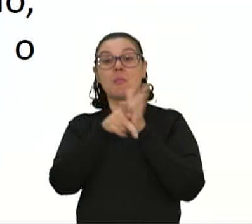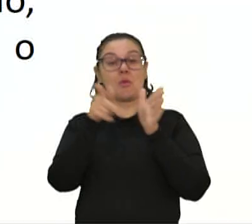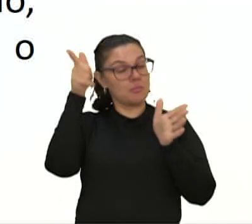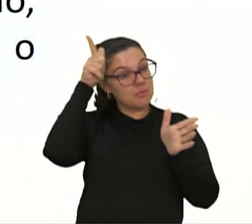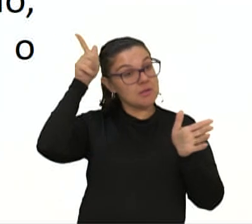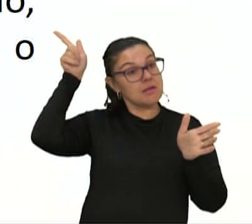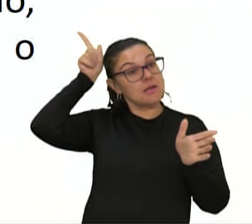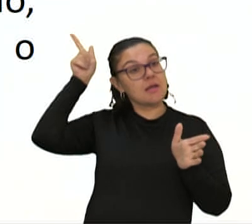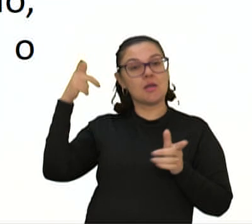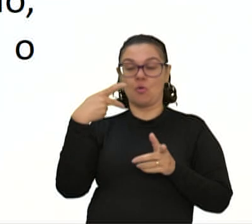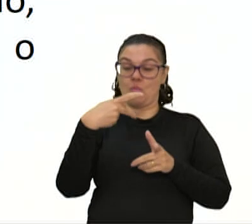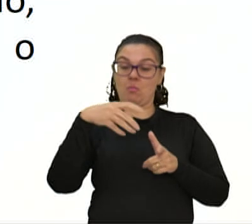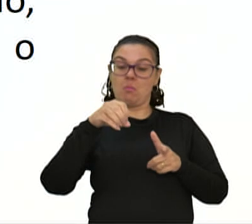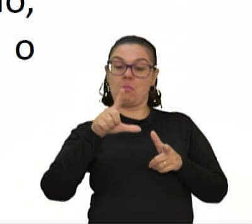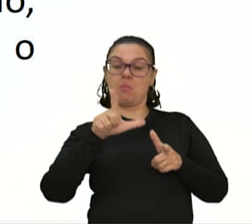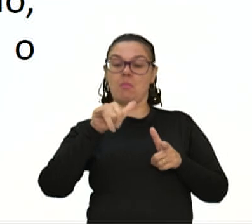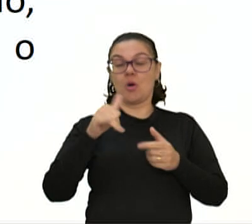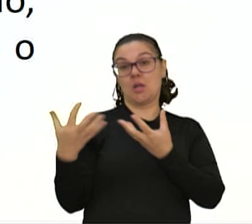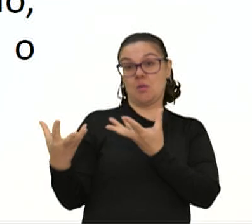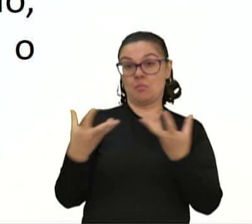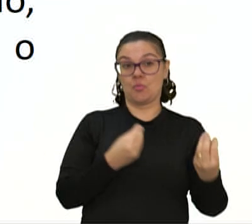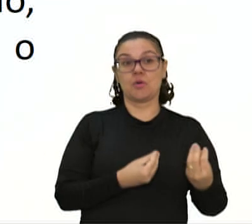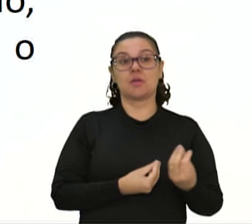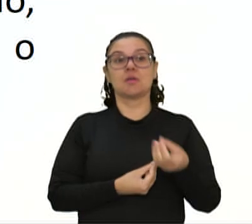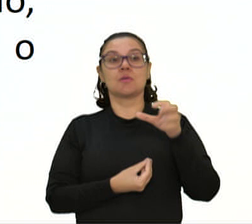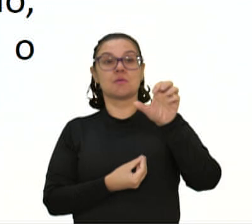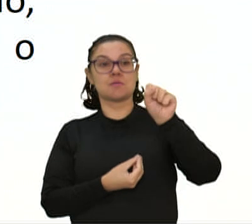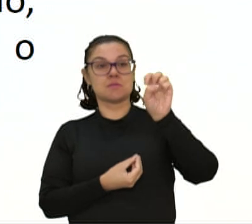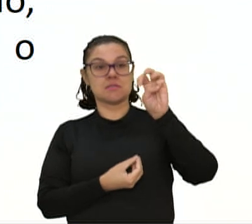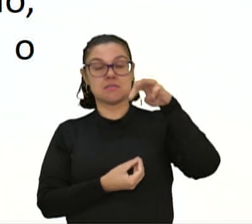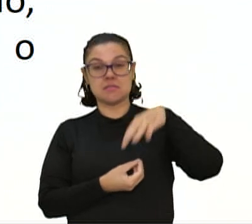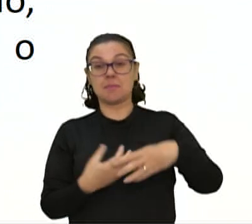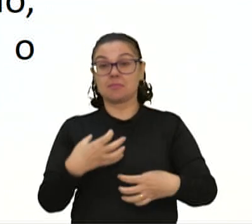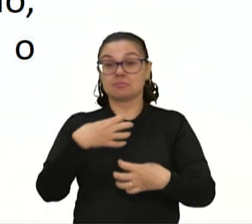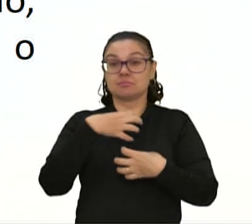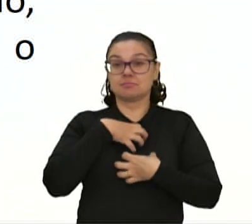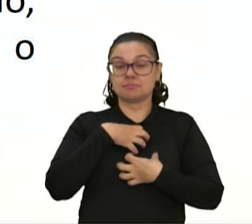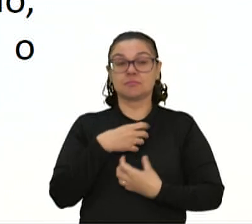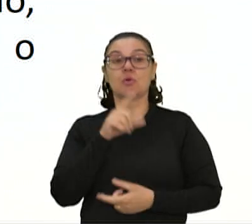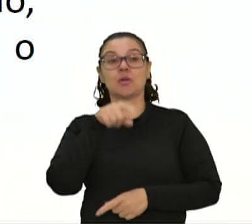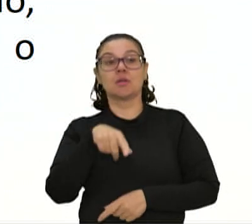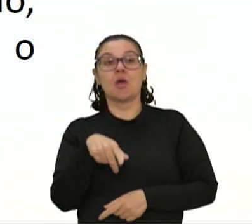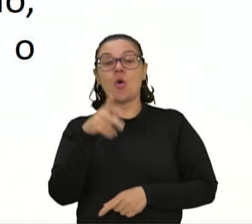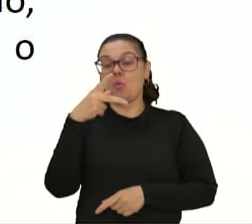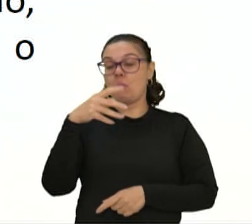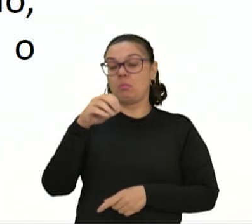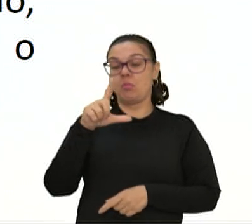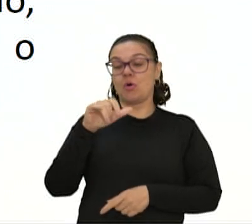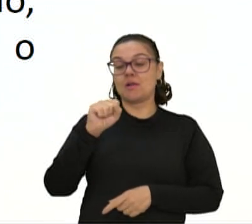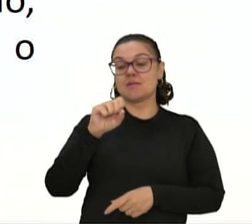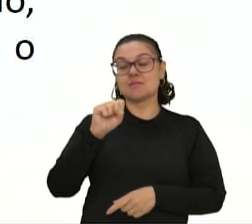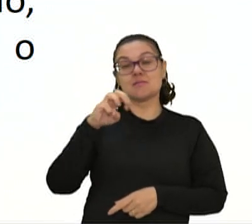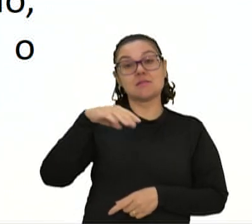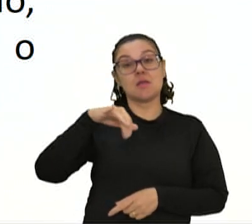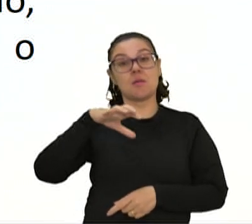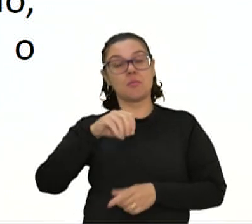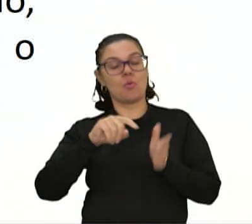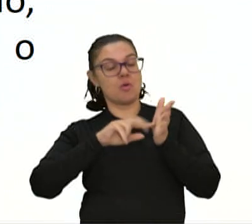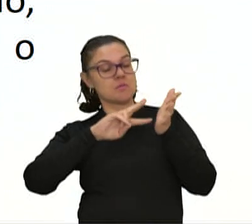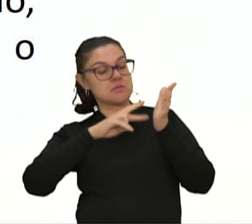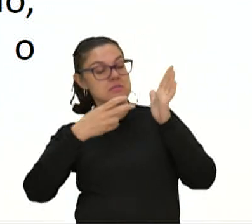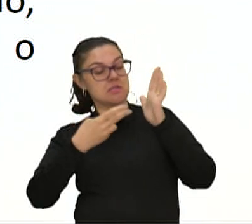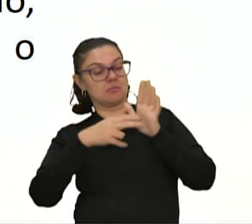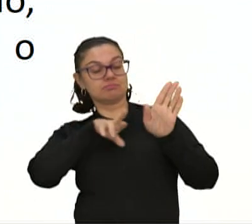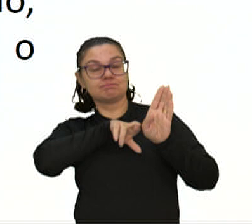grego poli, muito, sema, sentido. Portanto, polissêmico é o termo cujo significado, por